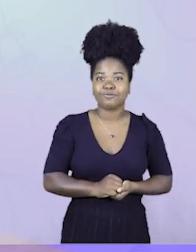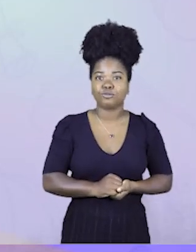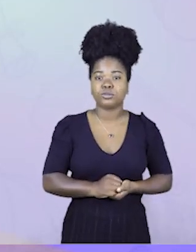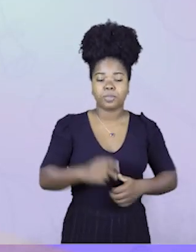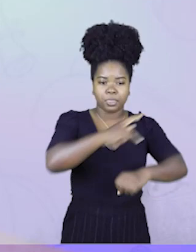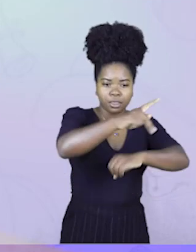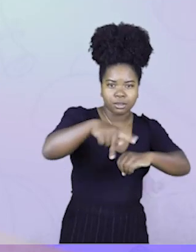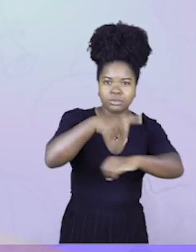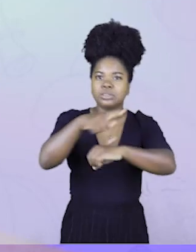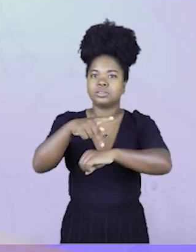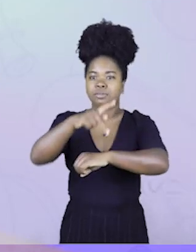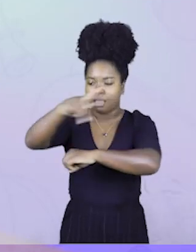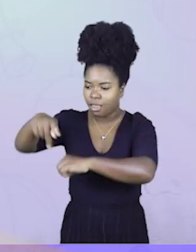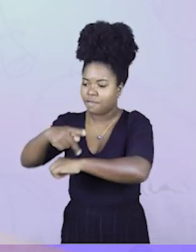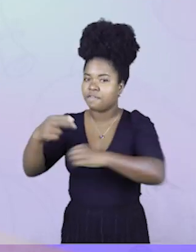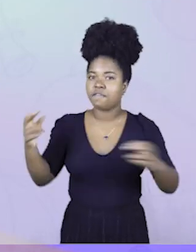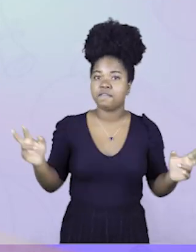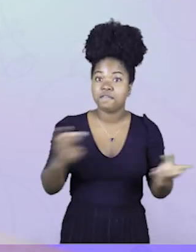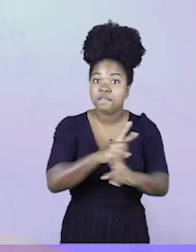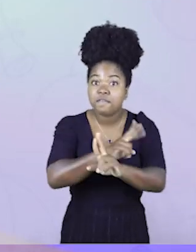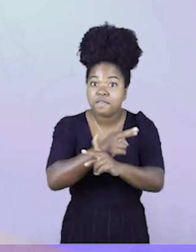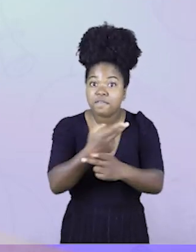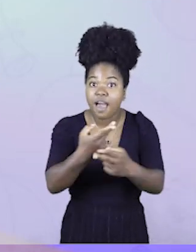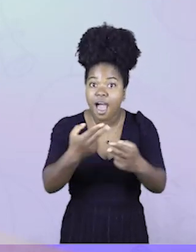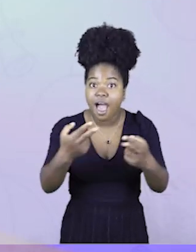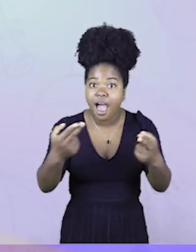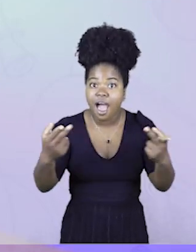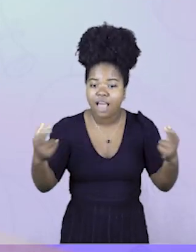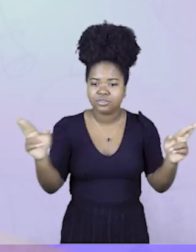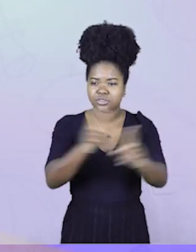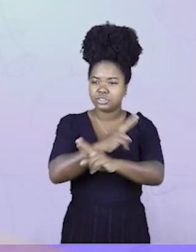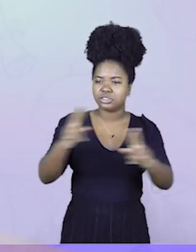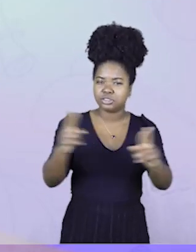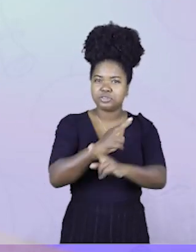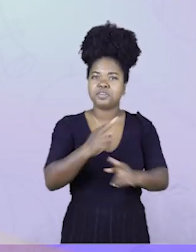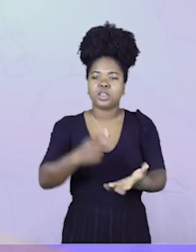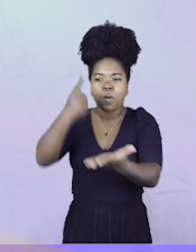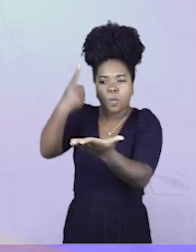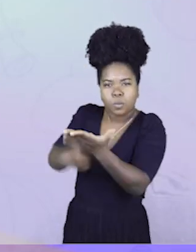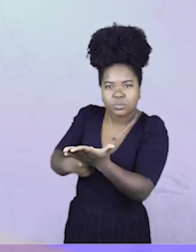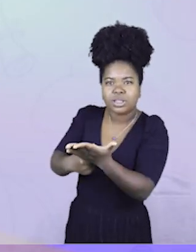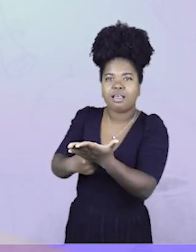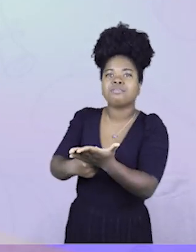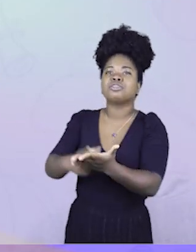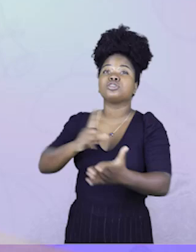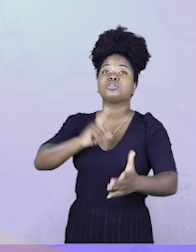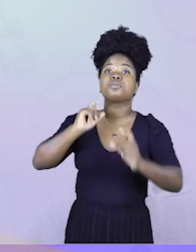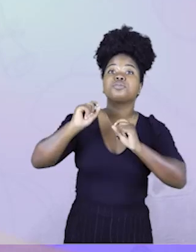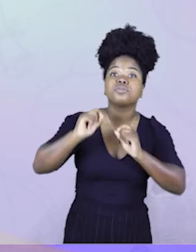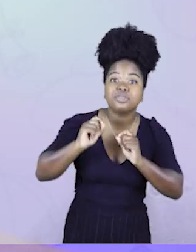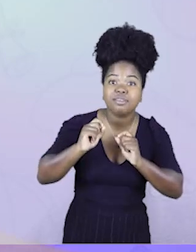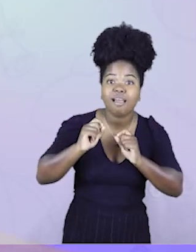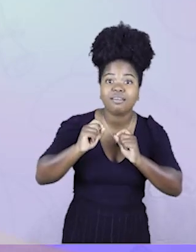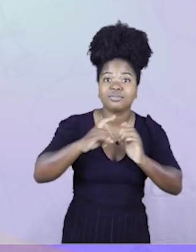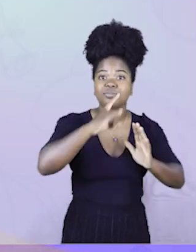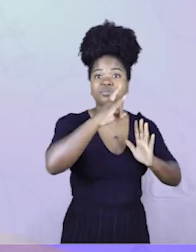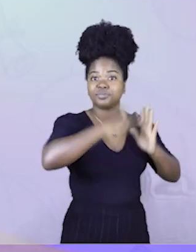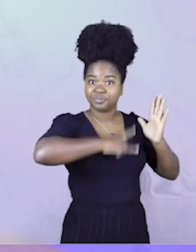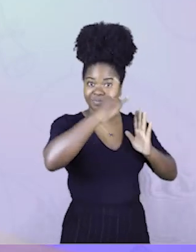países chegaram a um acordo sobre uma declaração abrangente de direitos humanos. A Declaração